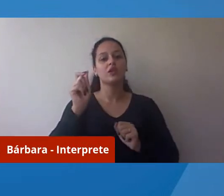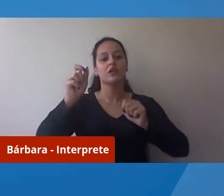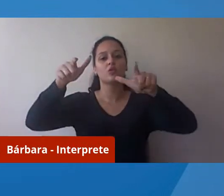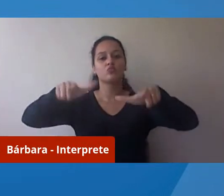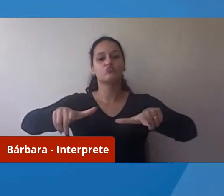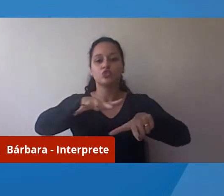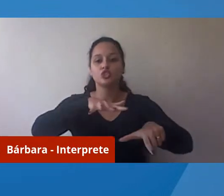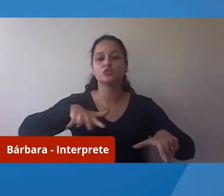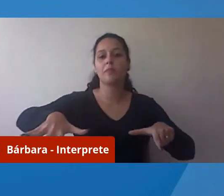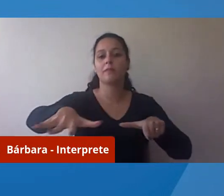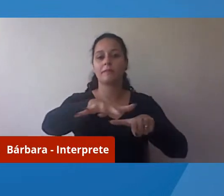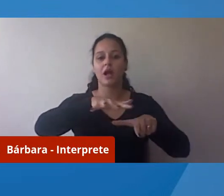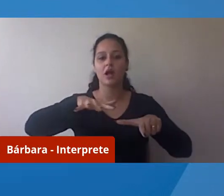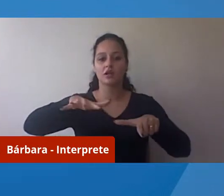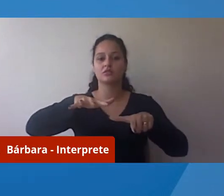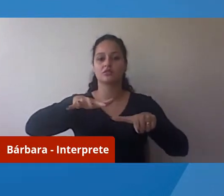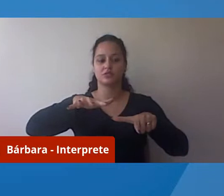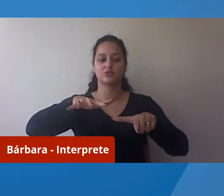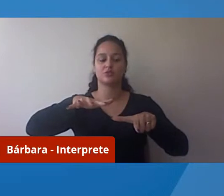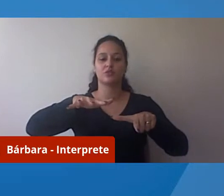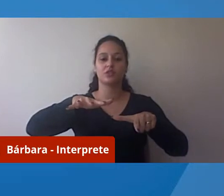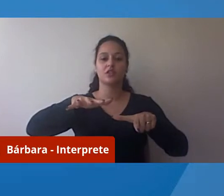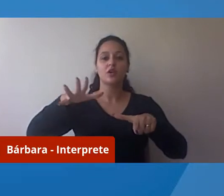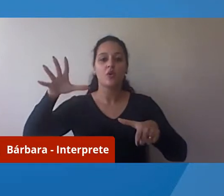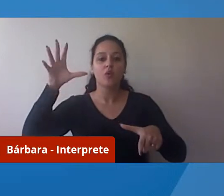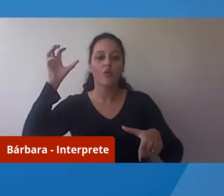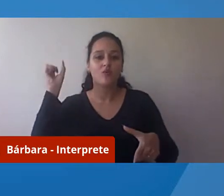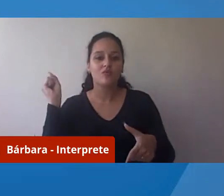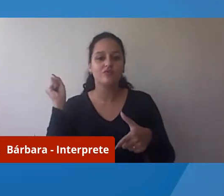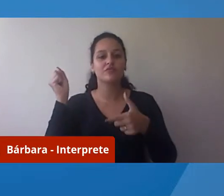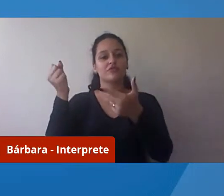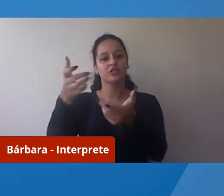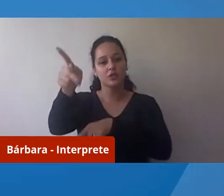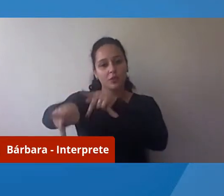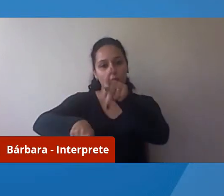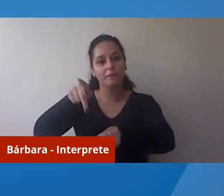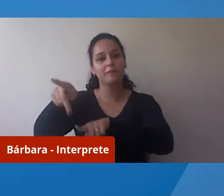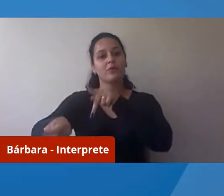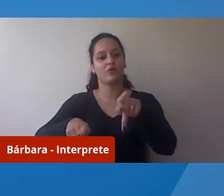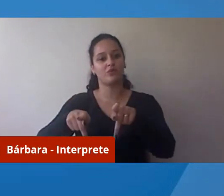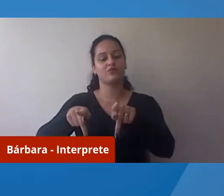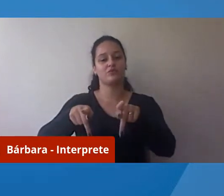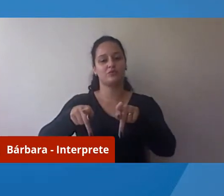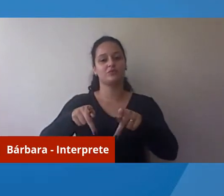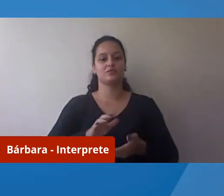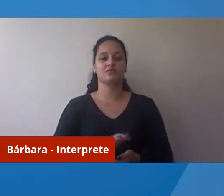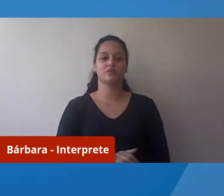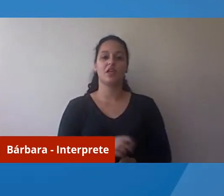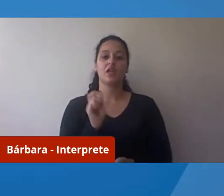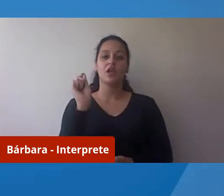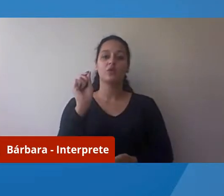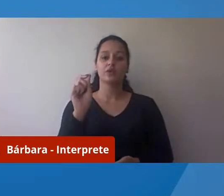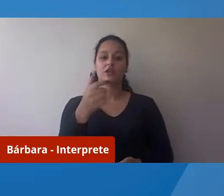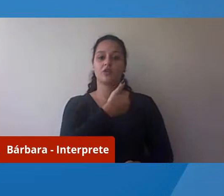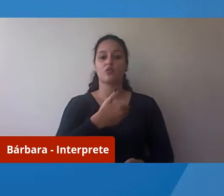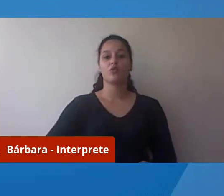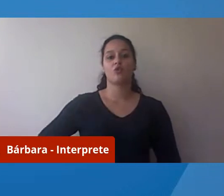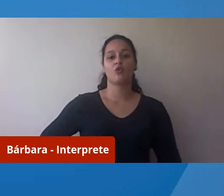em cima é fazer um governo para os ricos, um governo para os bancos. Não falta dinheiro no